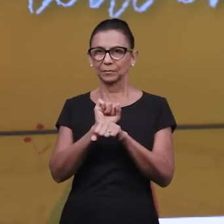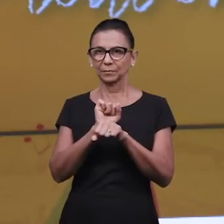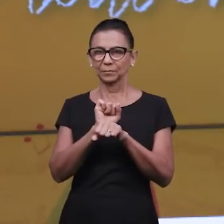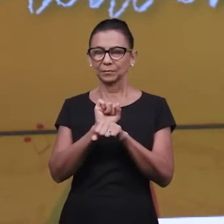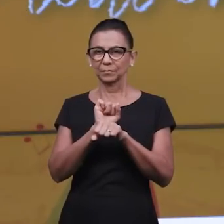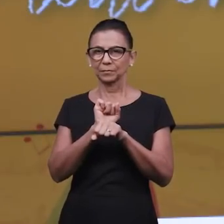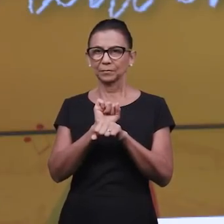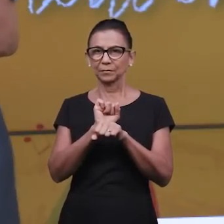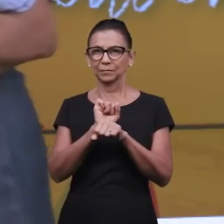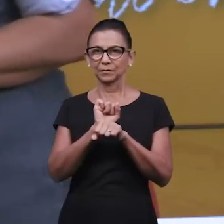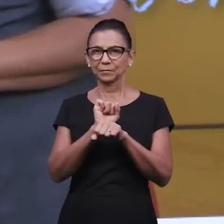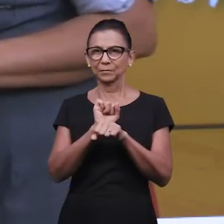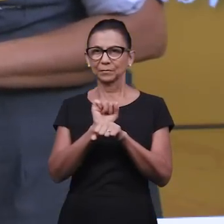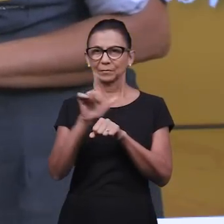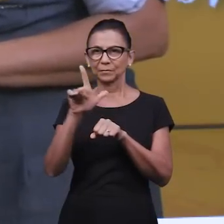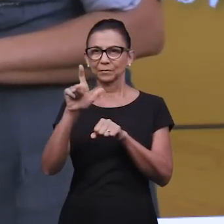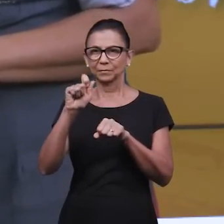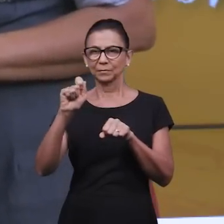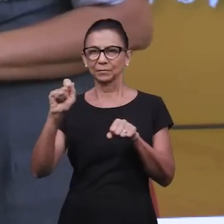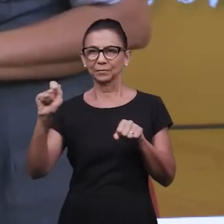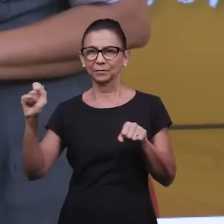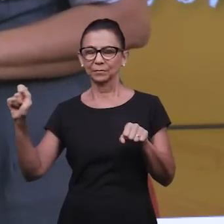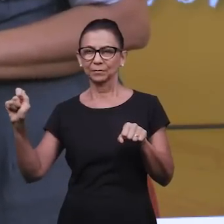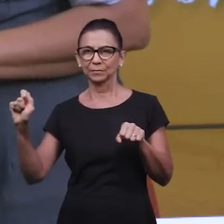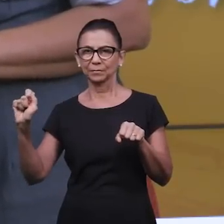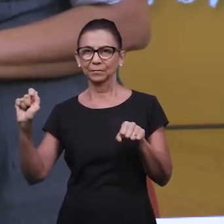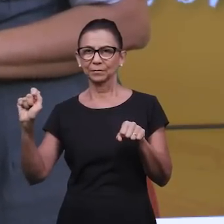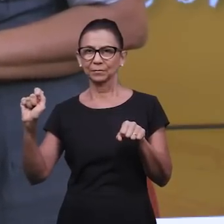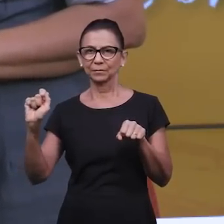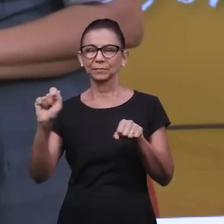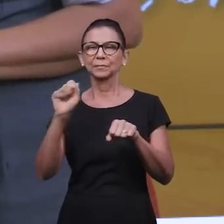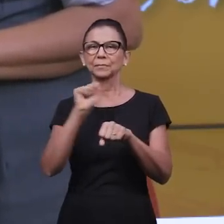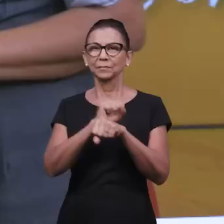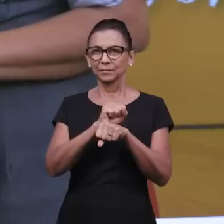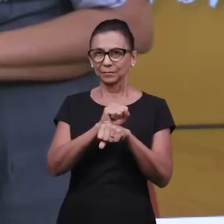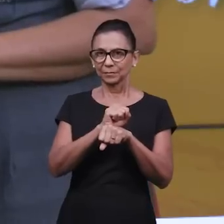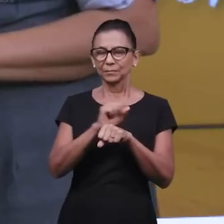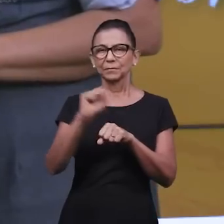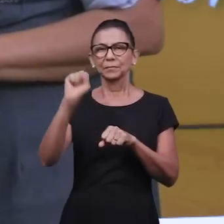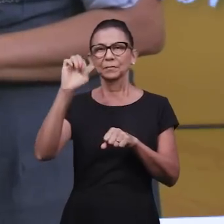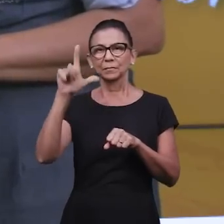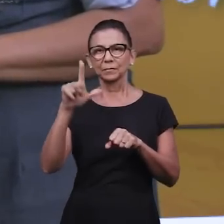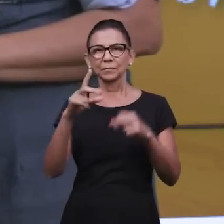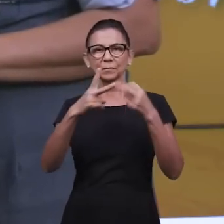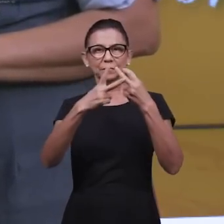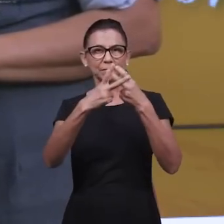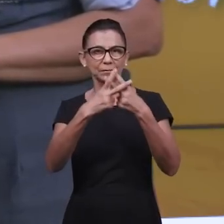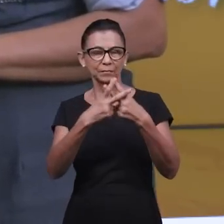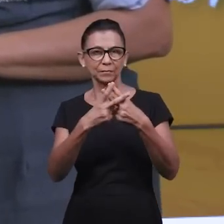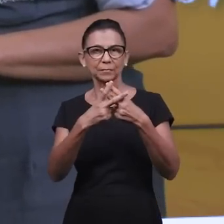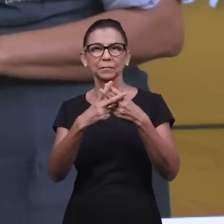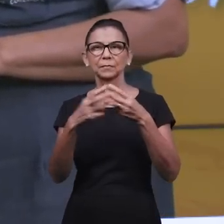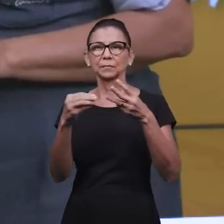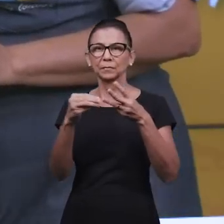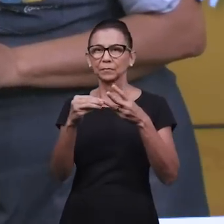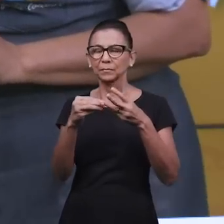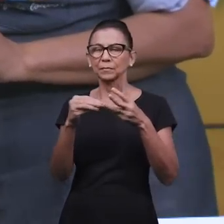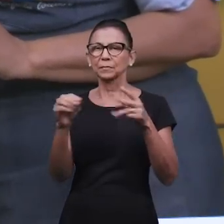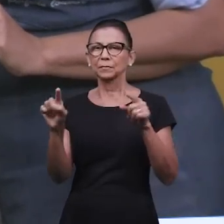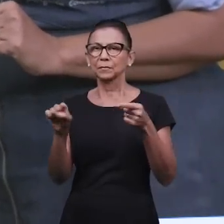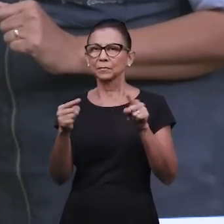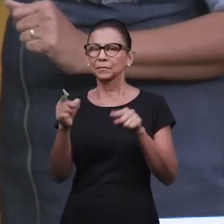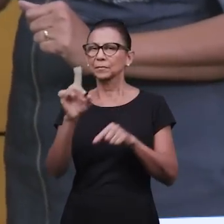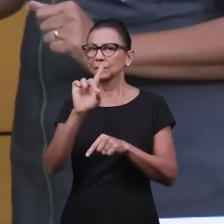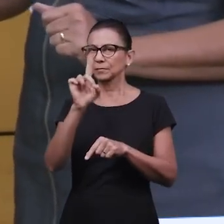Lá, outro tempo. E temos aqui Sol sustenido, ligadura, notinha não toca. E